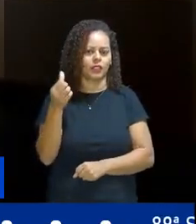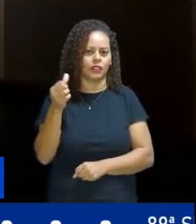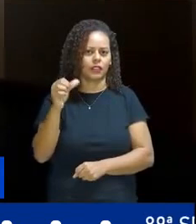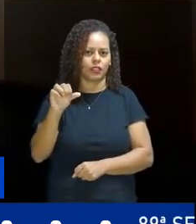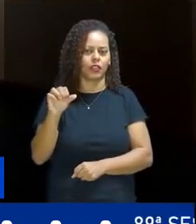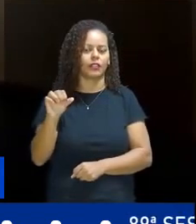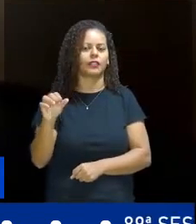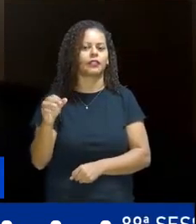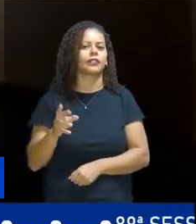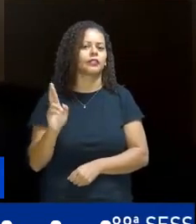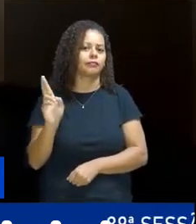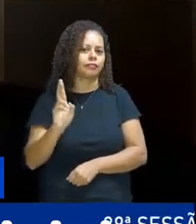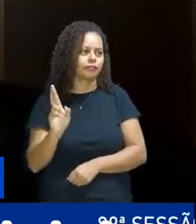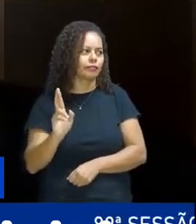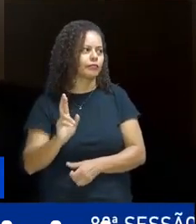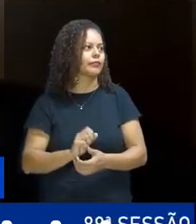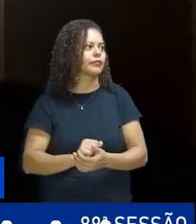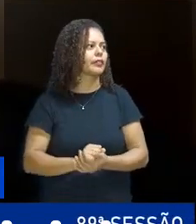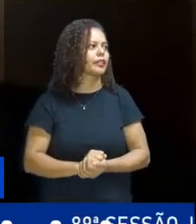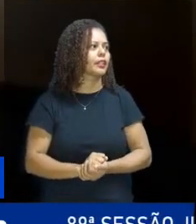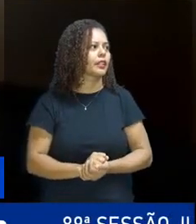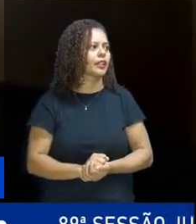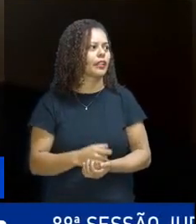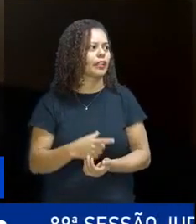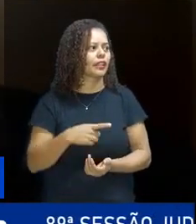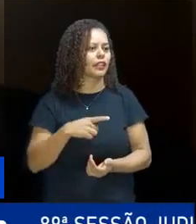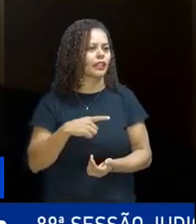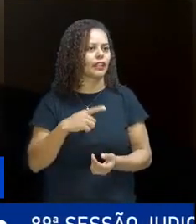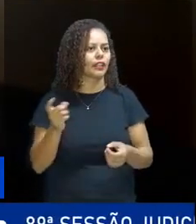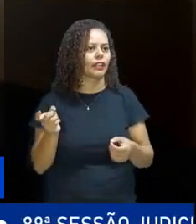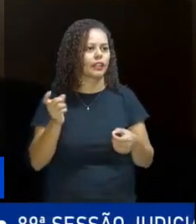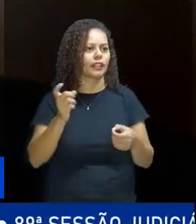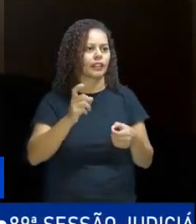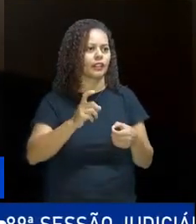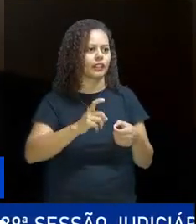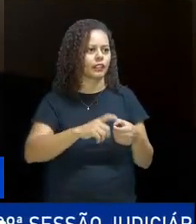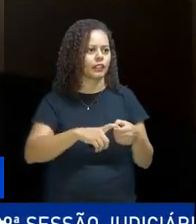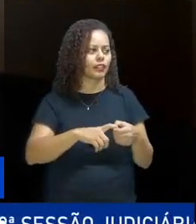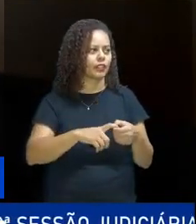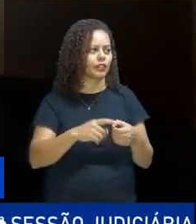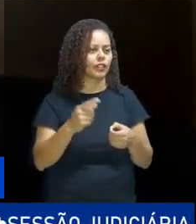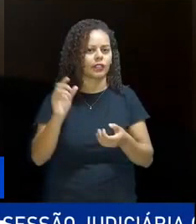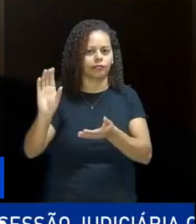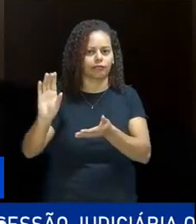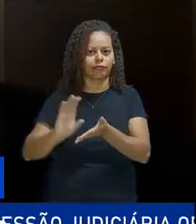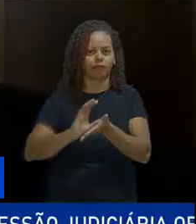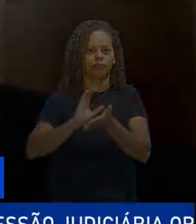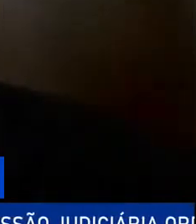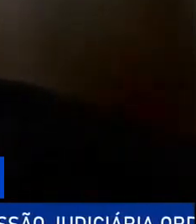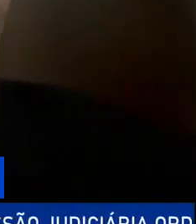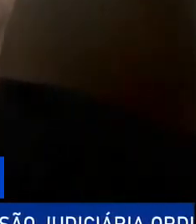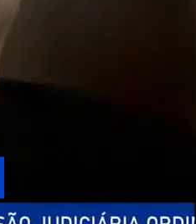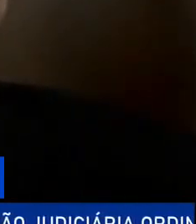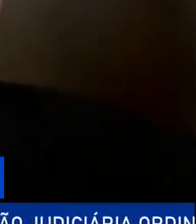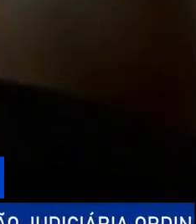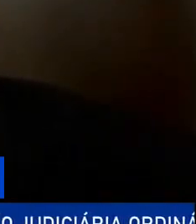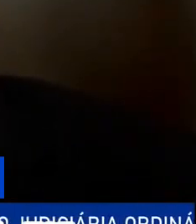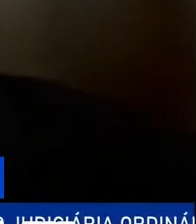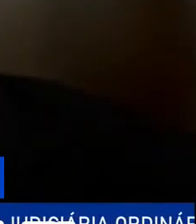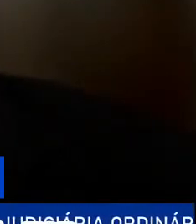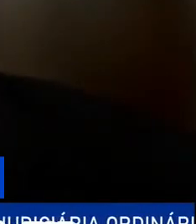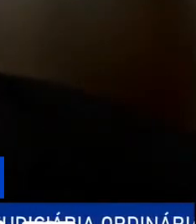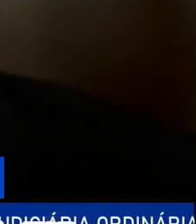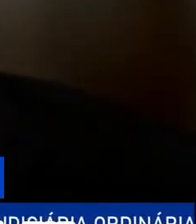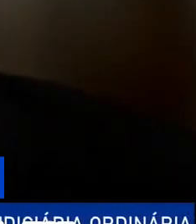R$ 9.123,69. Por conseguinte, deve o prestador devolver a quantia correspondente ao Tesouro Nacional.